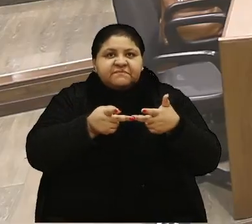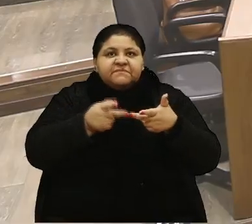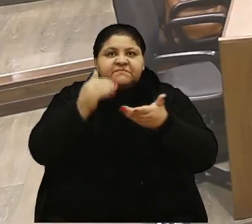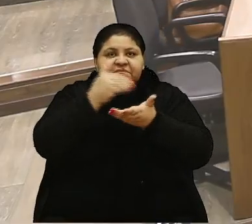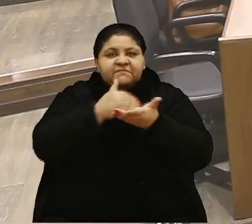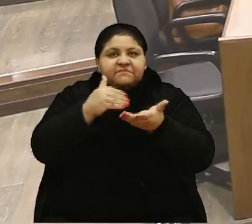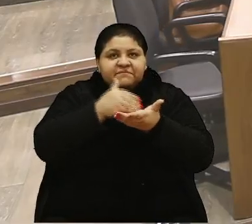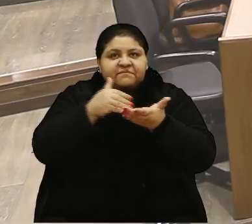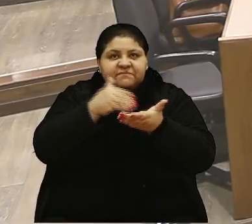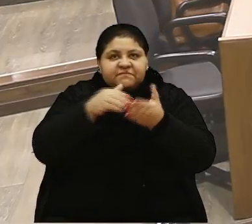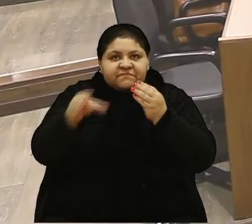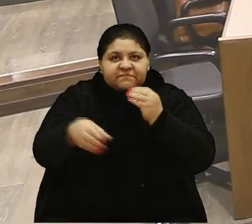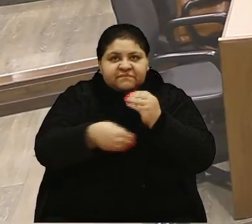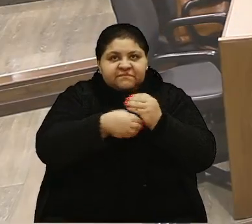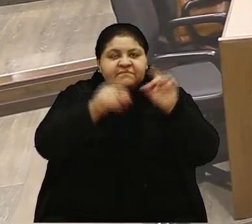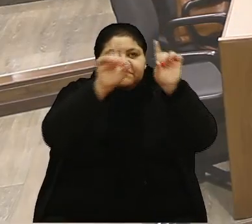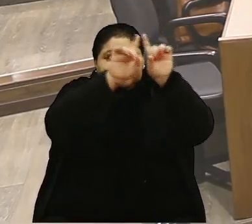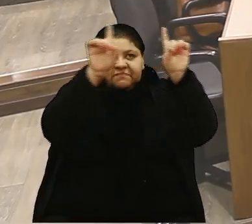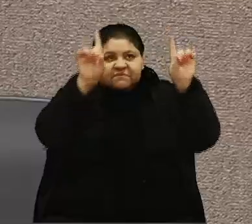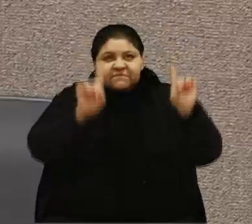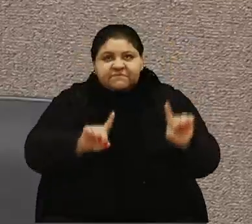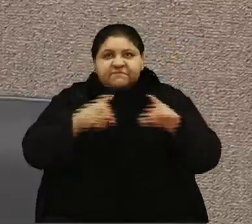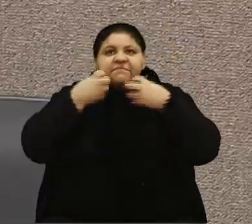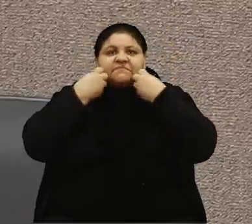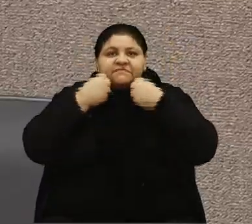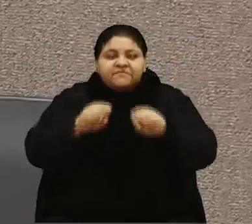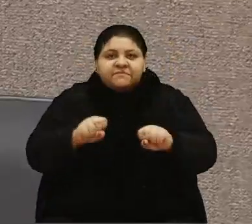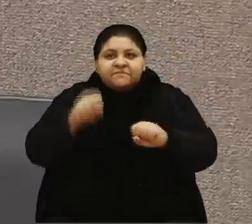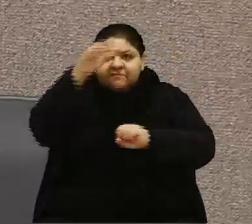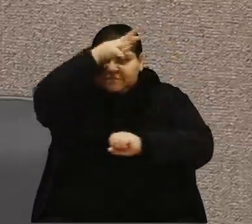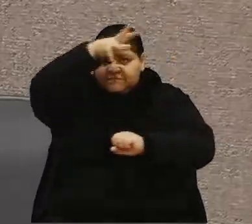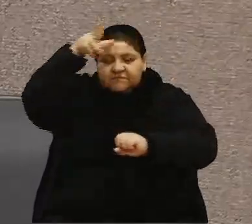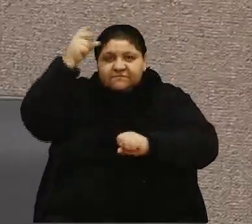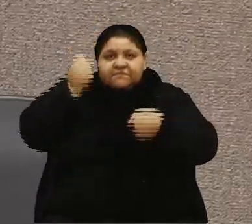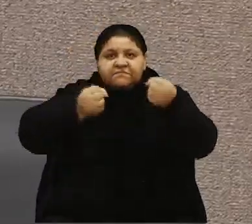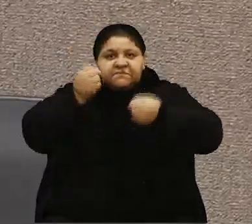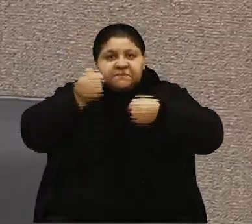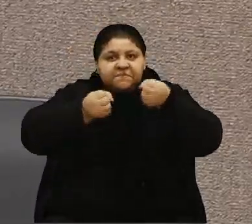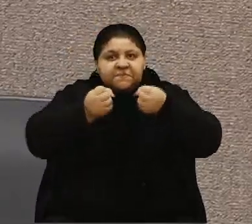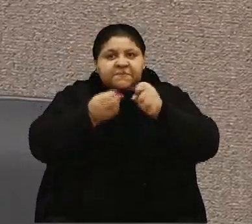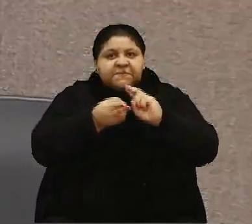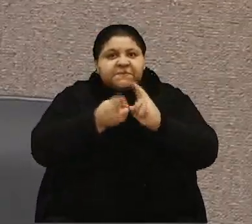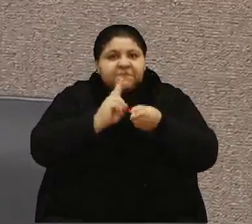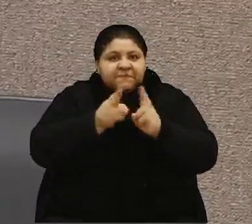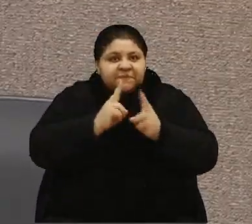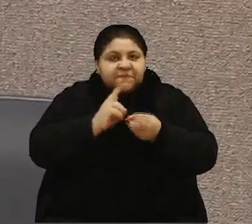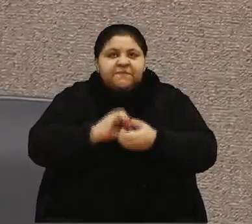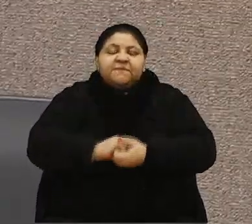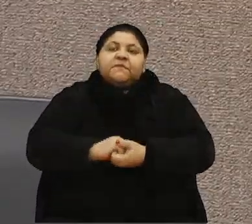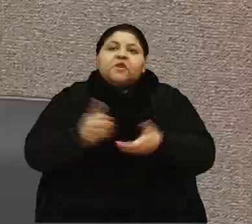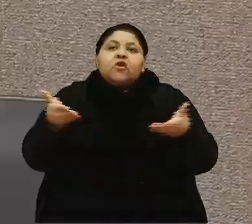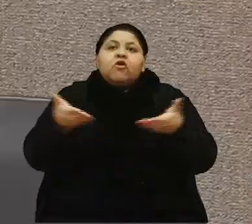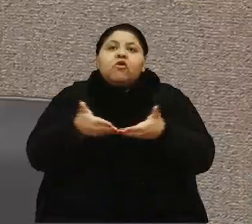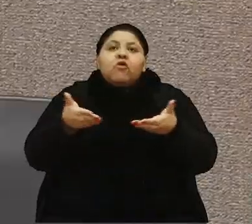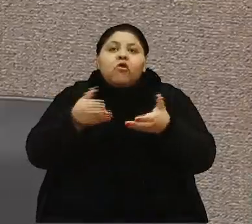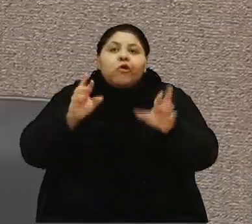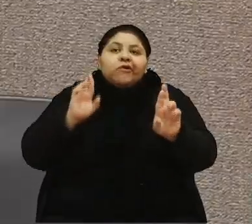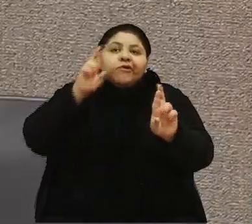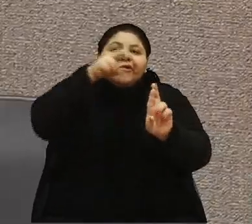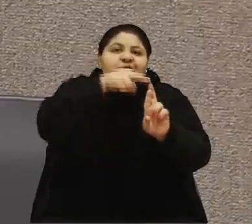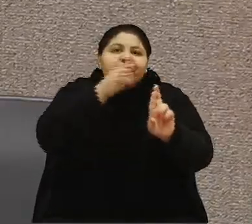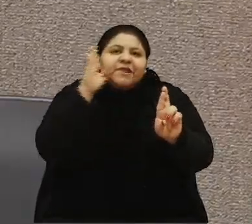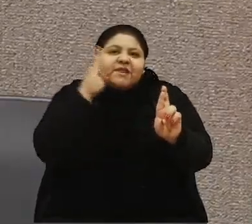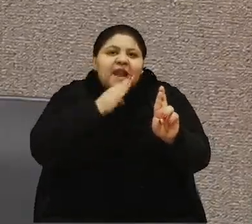secretário adjunto, nossa equipe da Secretaria Municipal de Trânsito e Transportes. Eu queria fazer uma referência